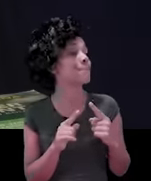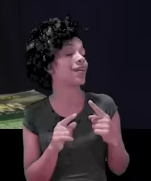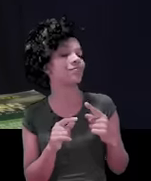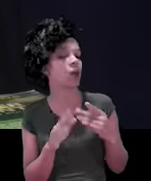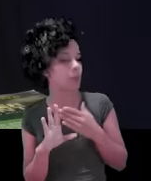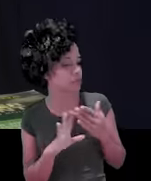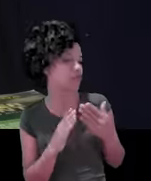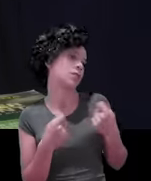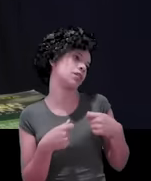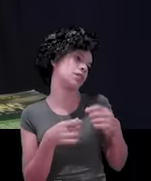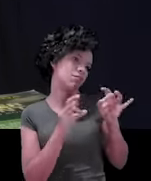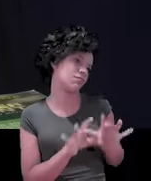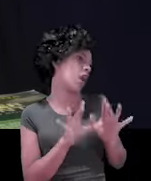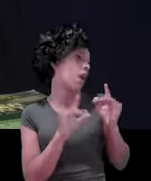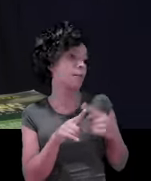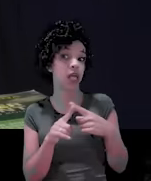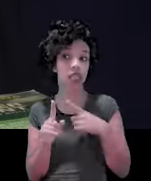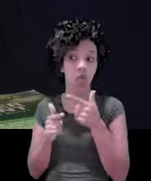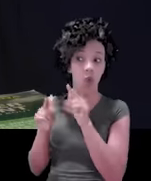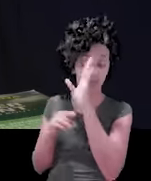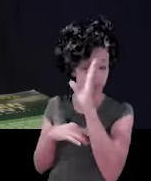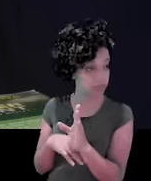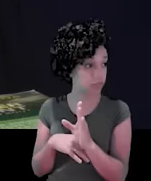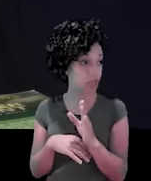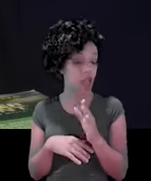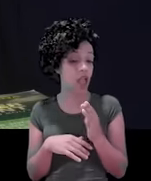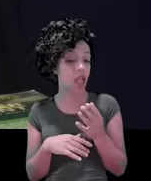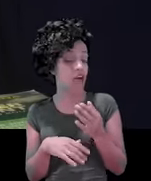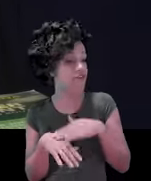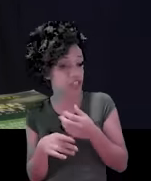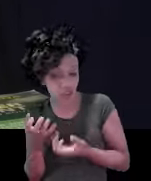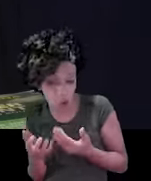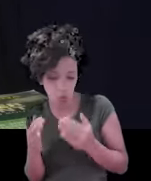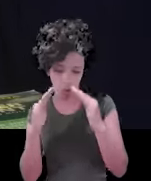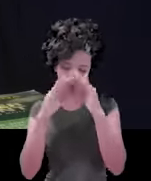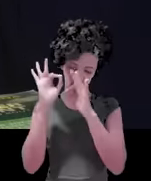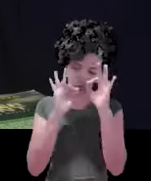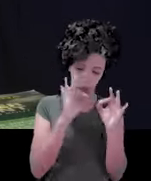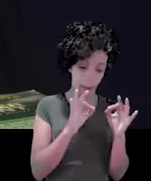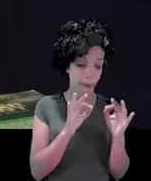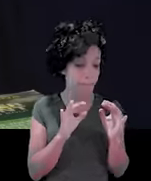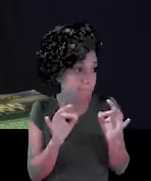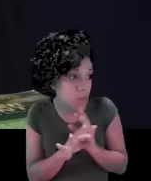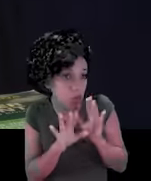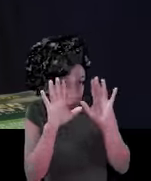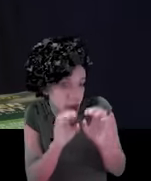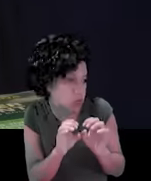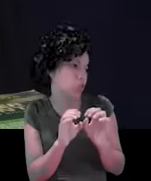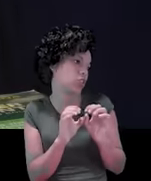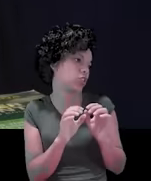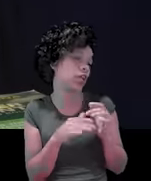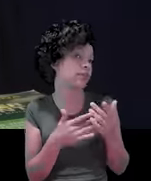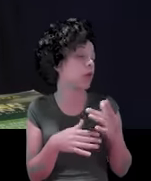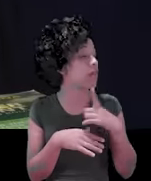começa a se livrar desse pensamento que você tem uns prioridade né ali mentalidade para fazer fogo para fazer um abrigo para me preparar para a noite então já fui